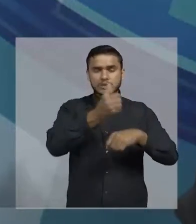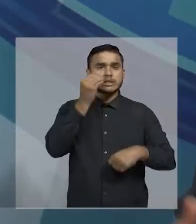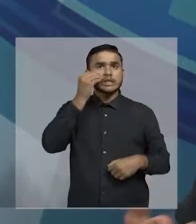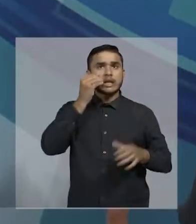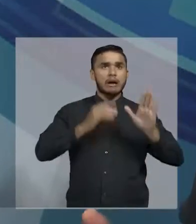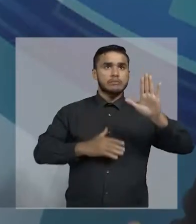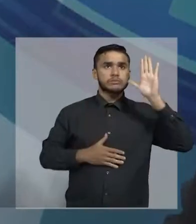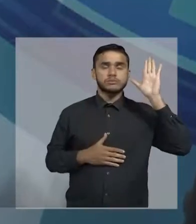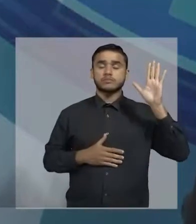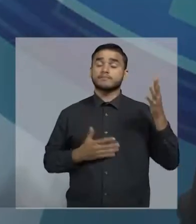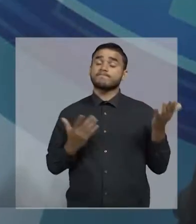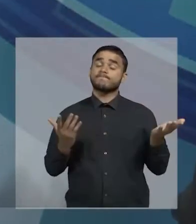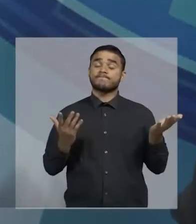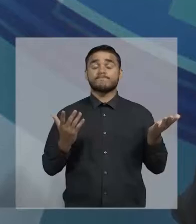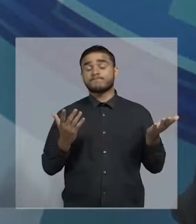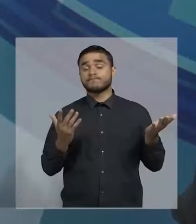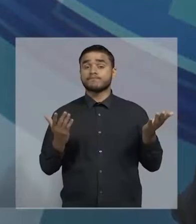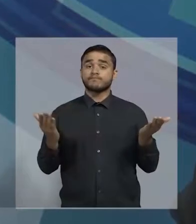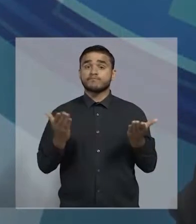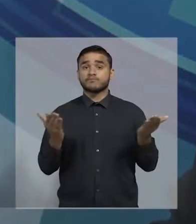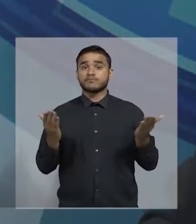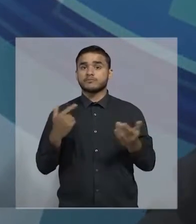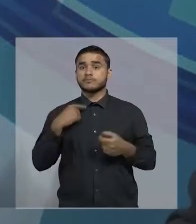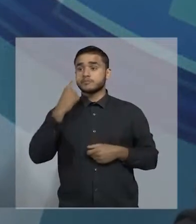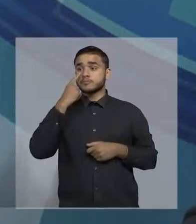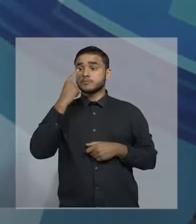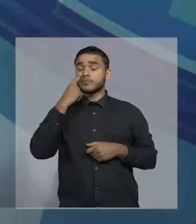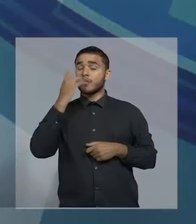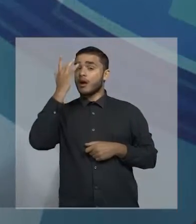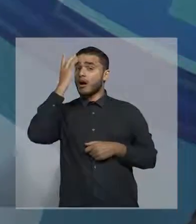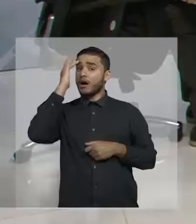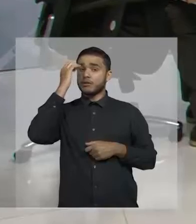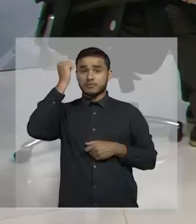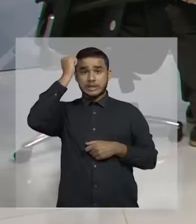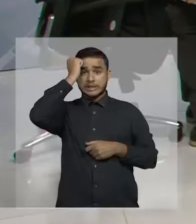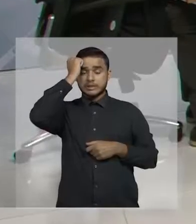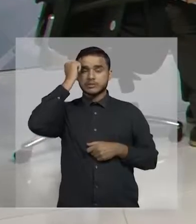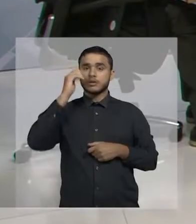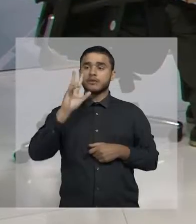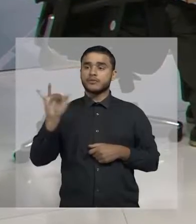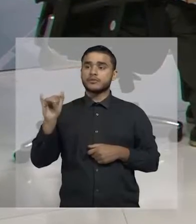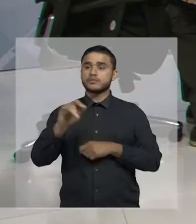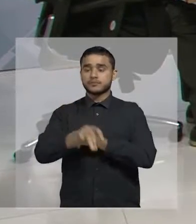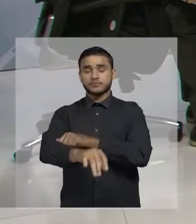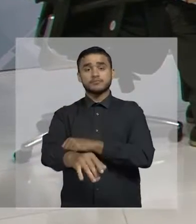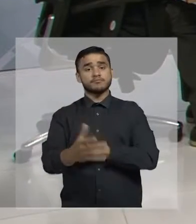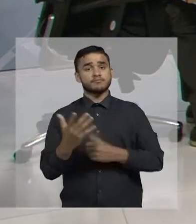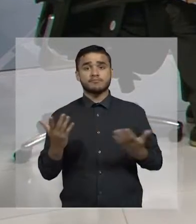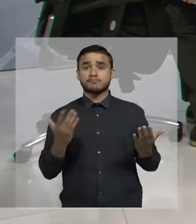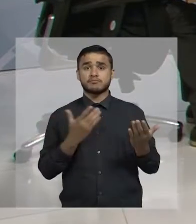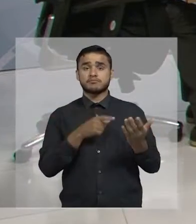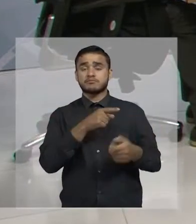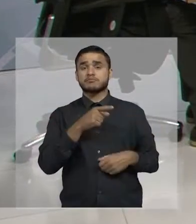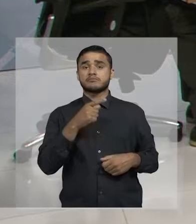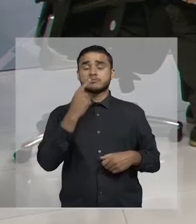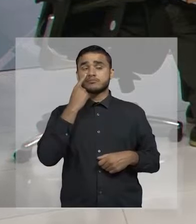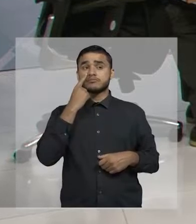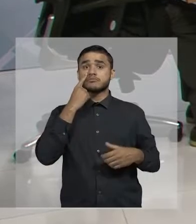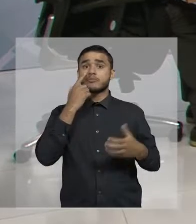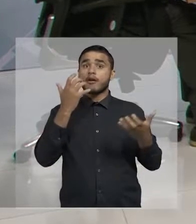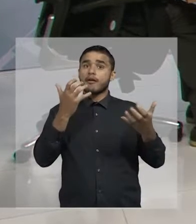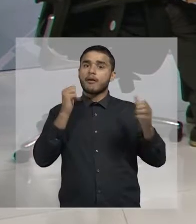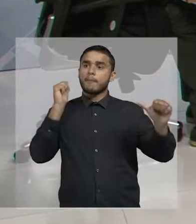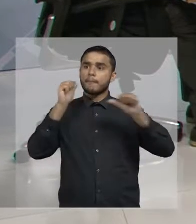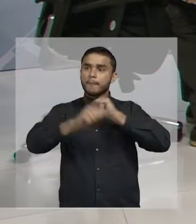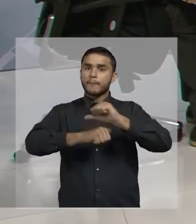Talvez hoje ele não fizesse essa mesma análise, porque o que está parecendo é que essa expectativa de renovação dos